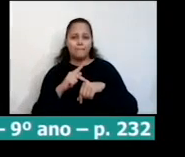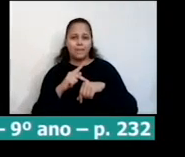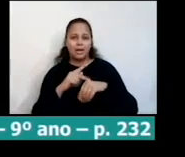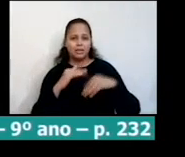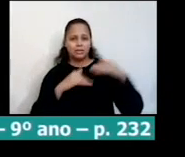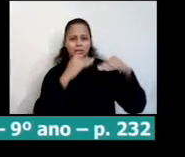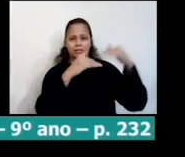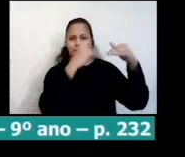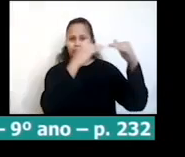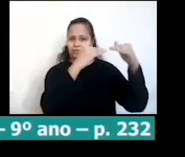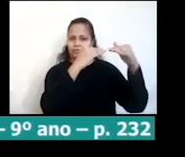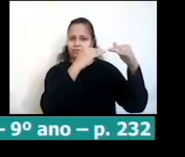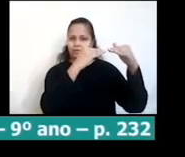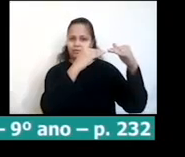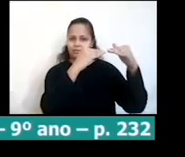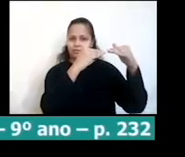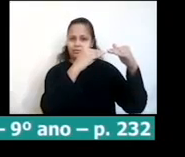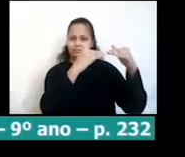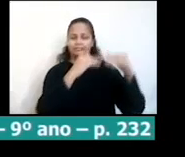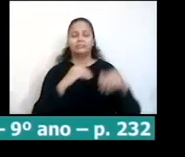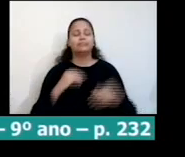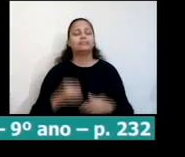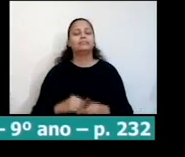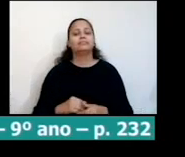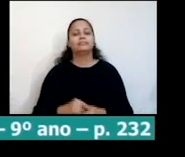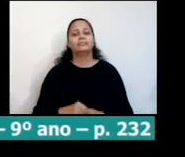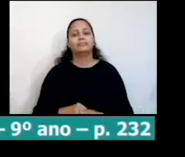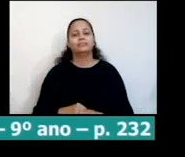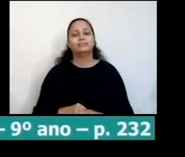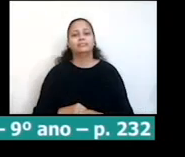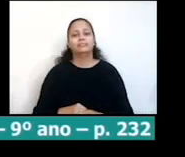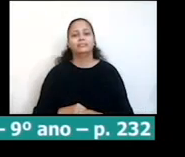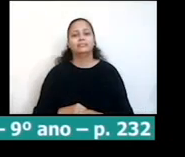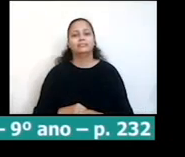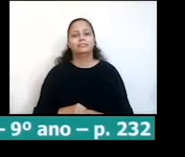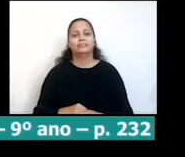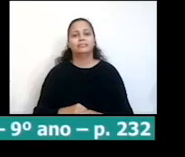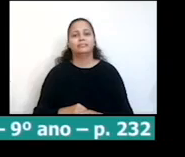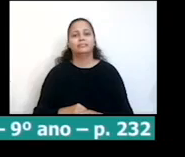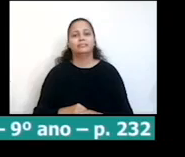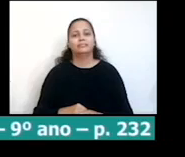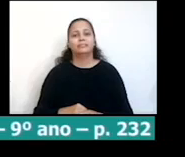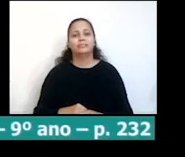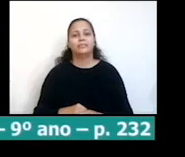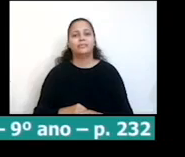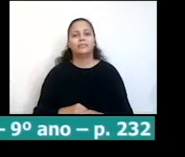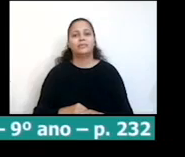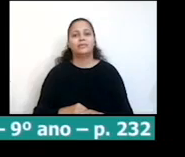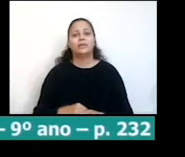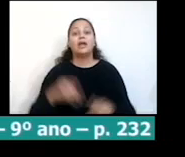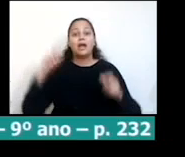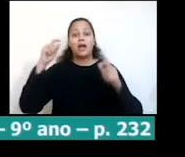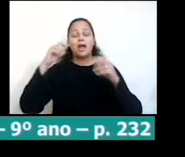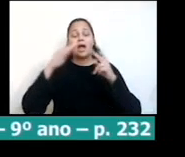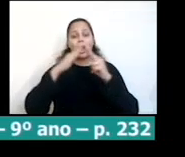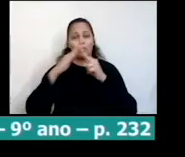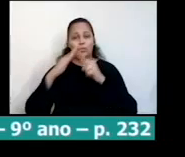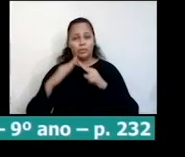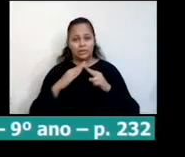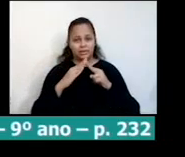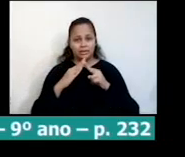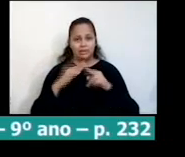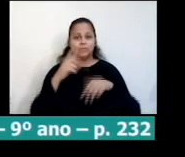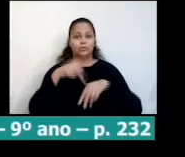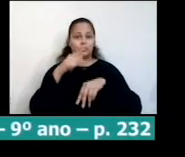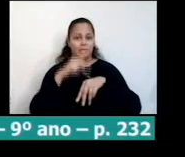uma potência econômica e muito industrializada. É importante essa observação, certo? Então, aí, por esse processo de urbanização pelo qual